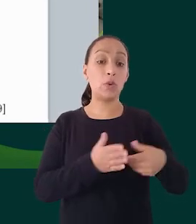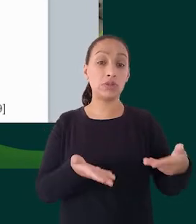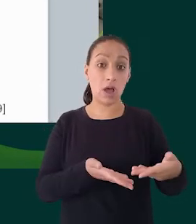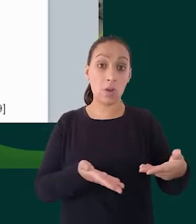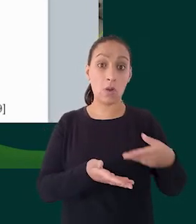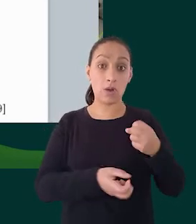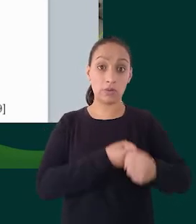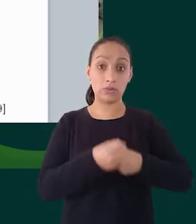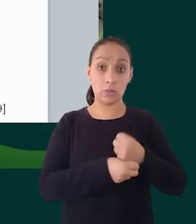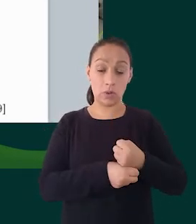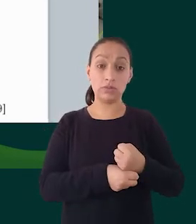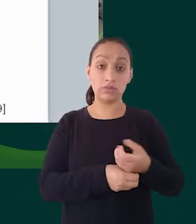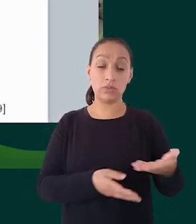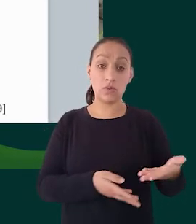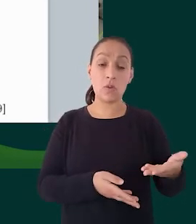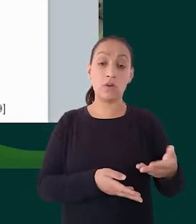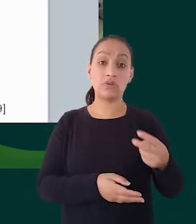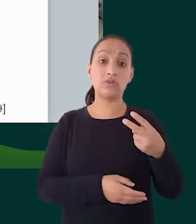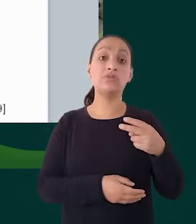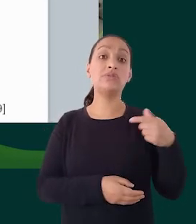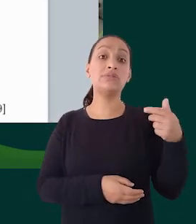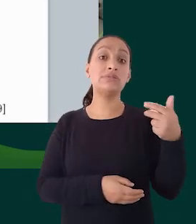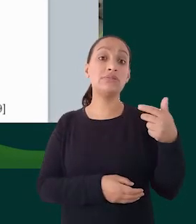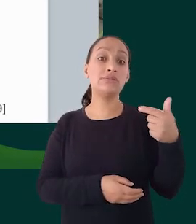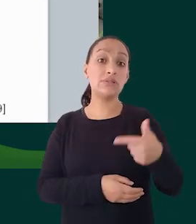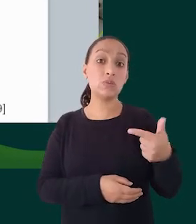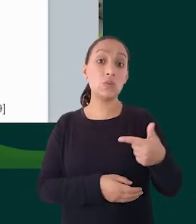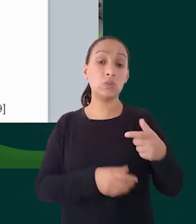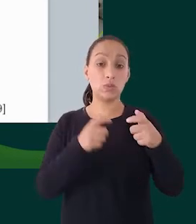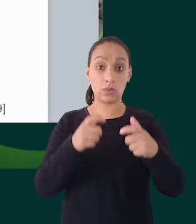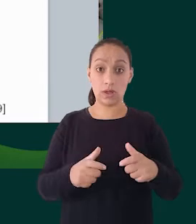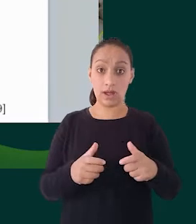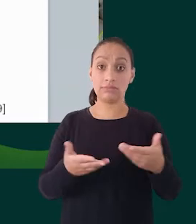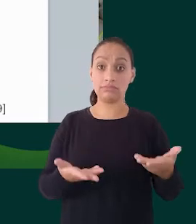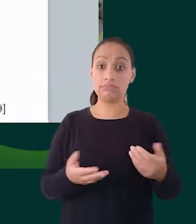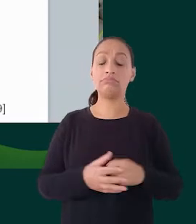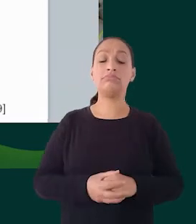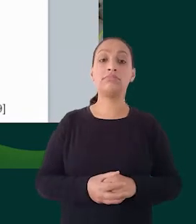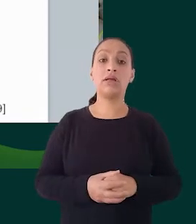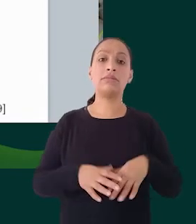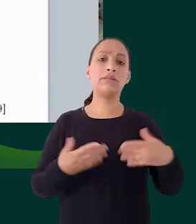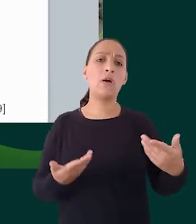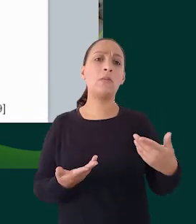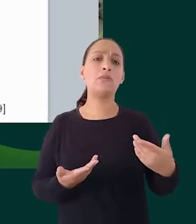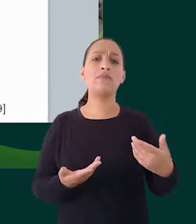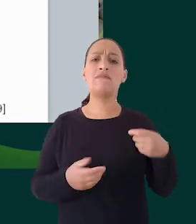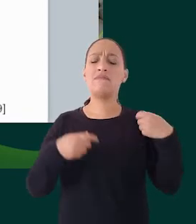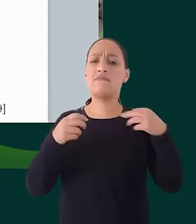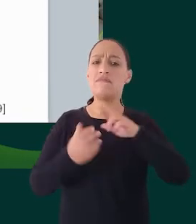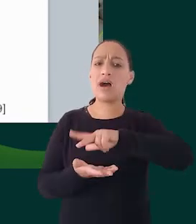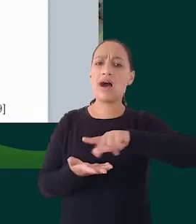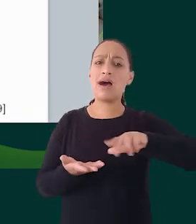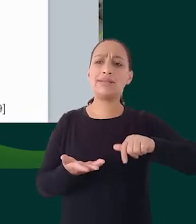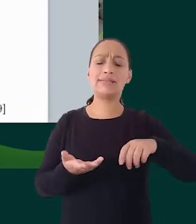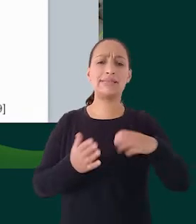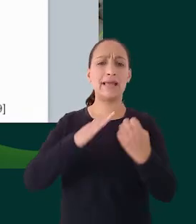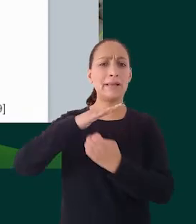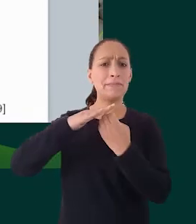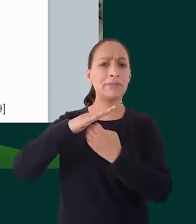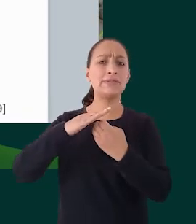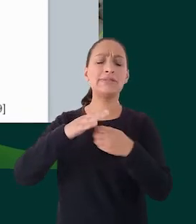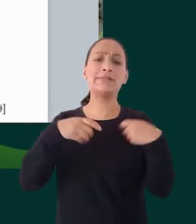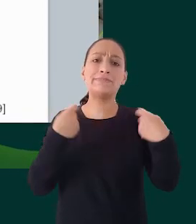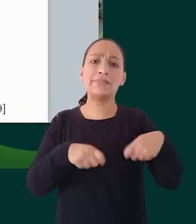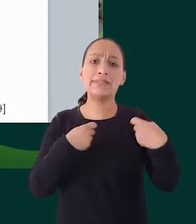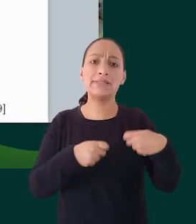uma profissão que está na hype, que a gente chama assim, né? Tem várias empresas necessitando profissionais nesta